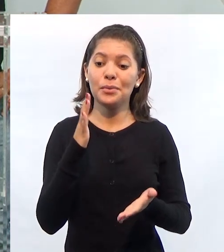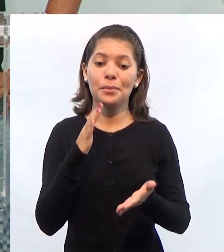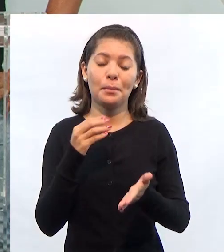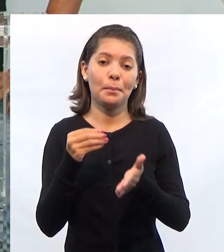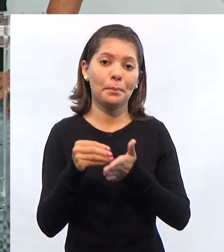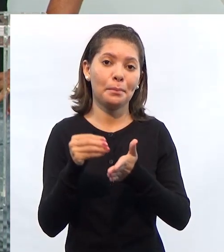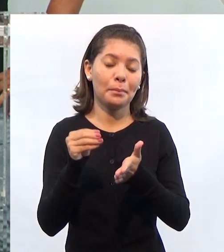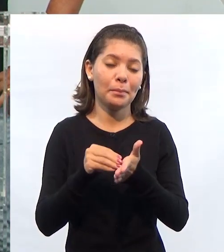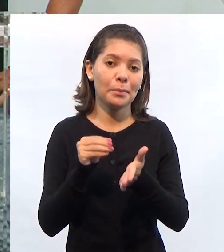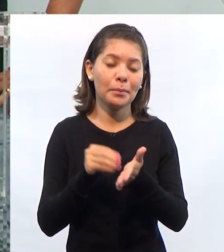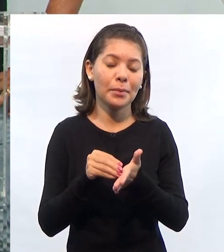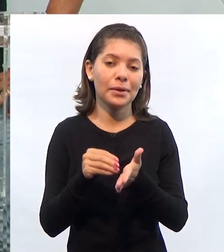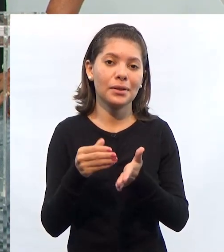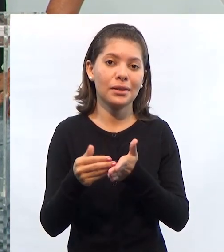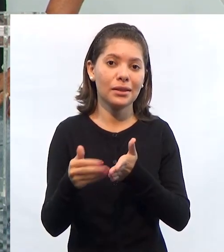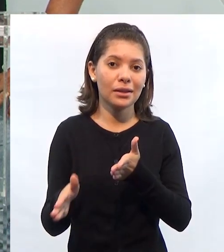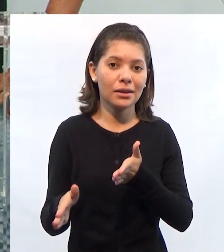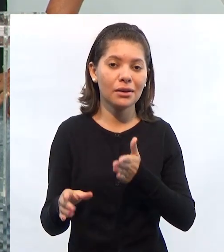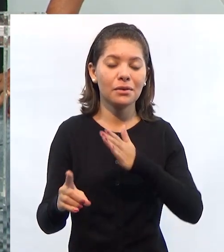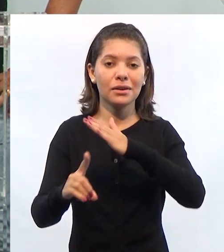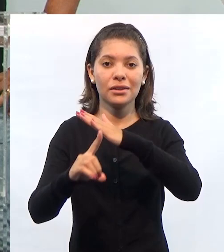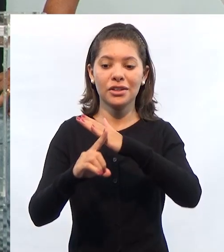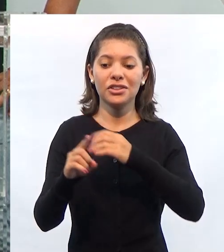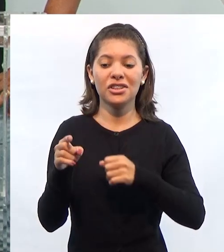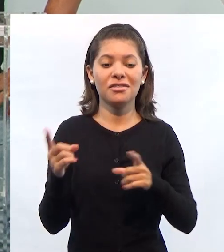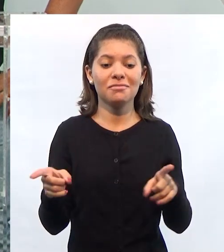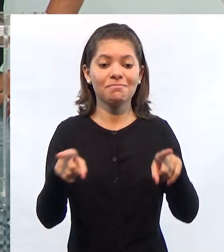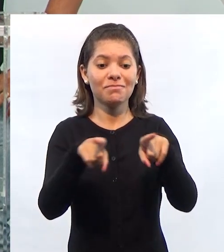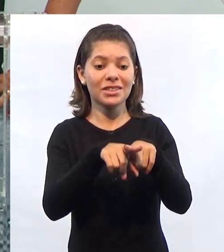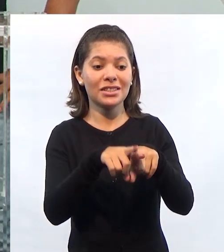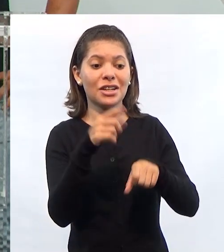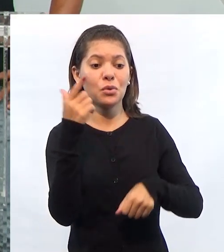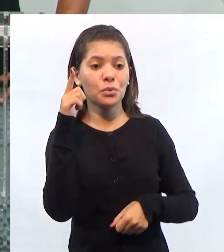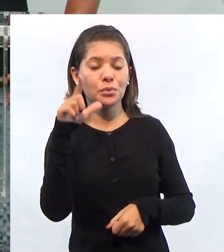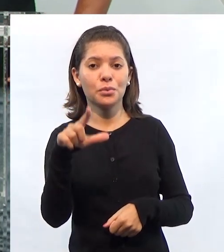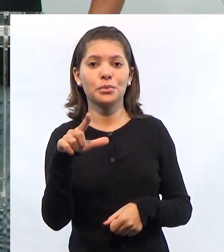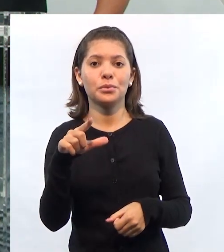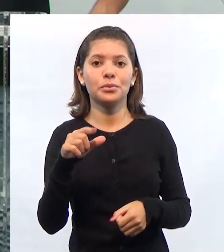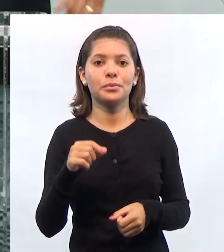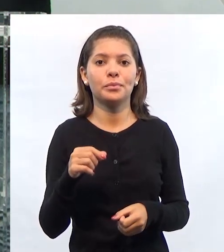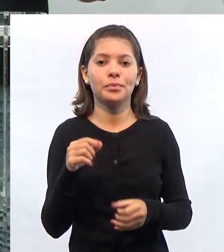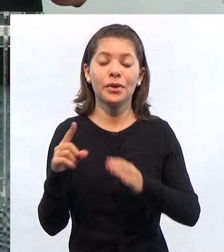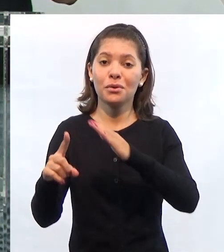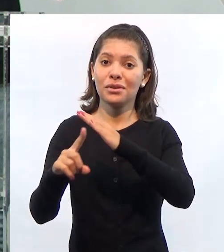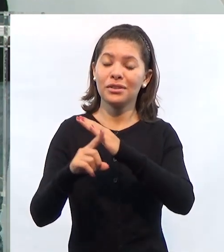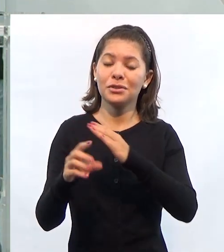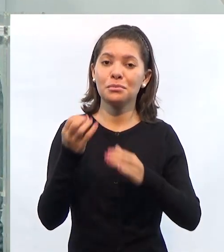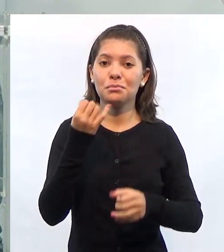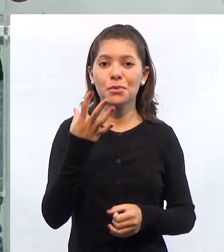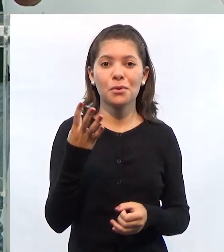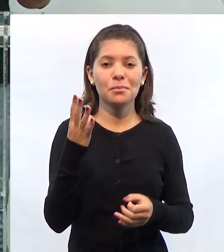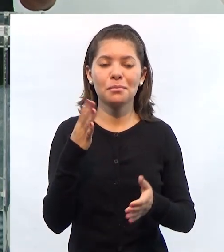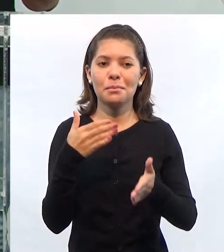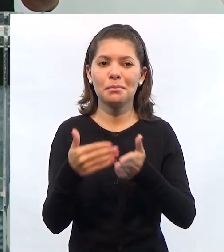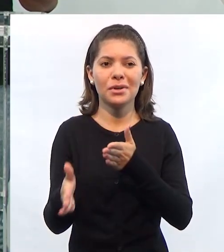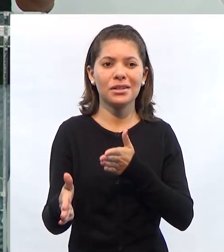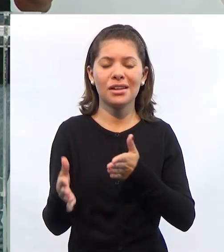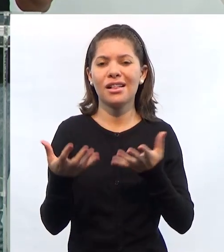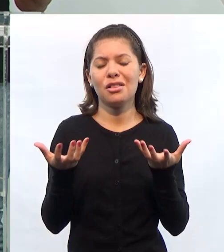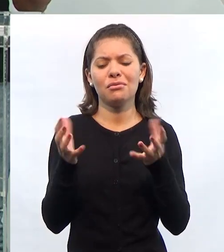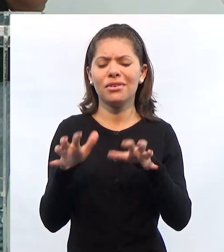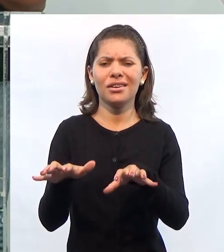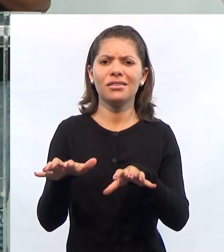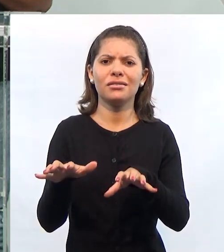perder esse cliente vai fazer parceria com outro. Ele é um cliente bom e eu não quero perder ele.